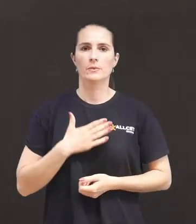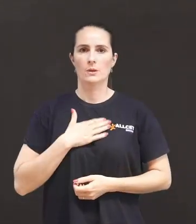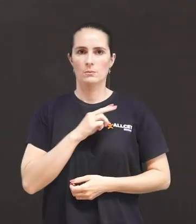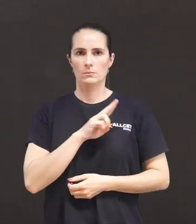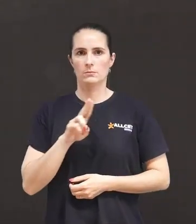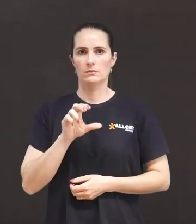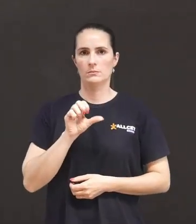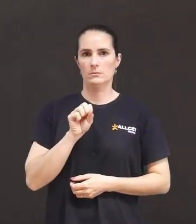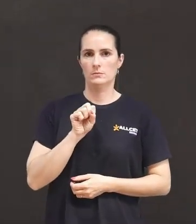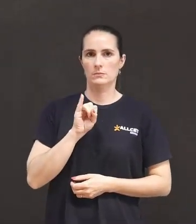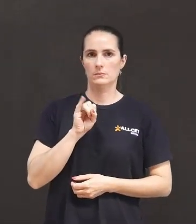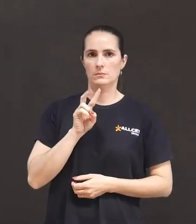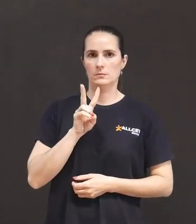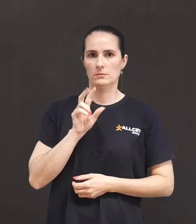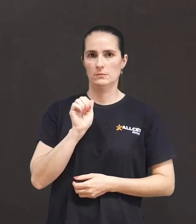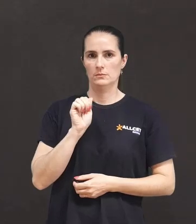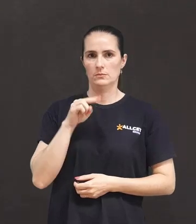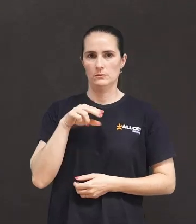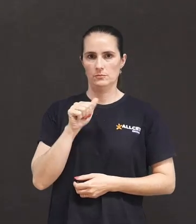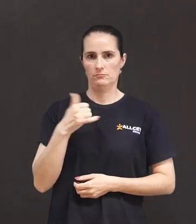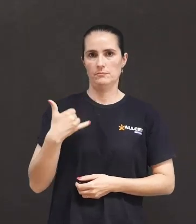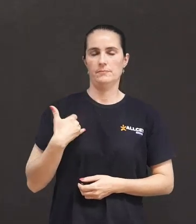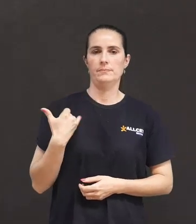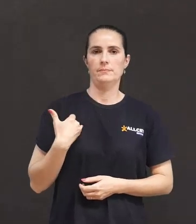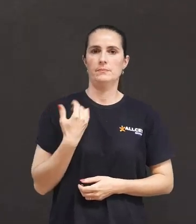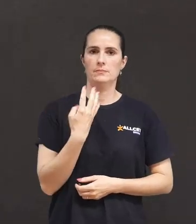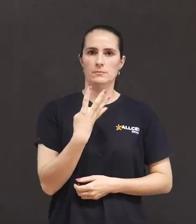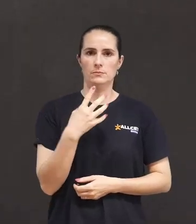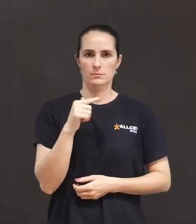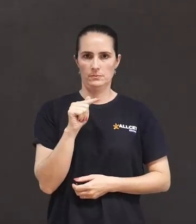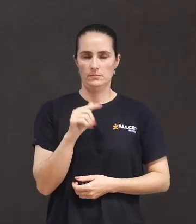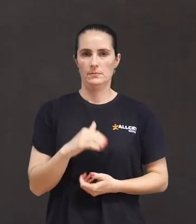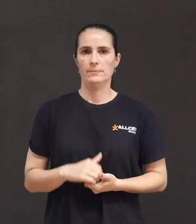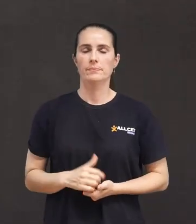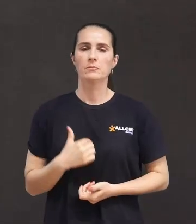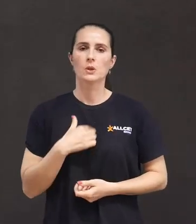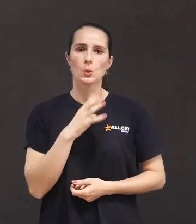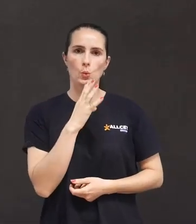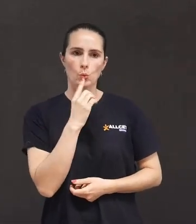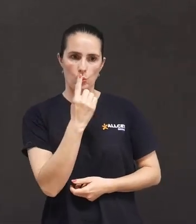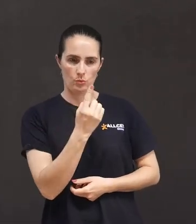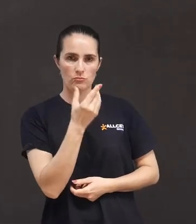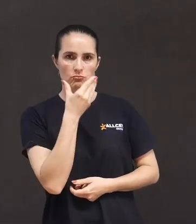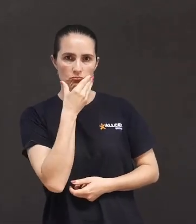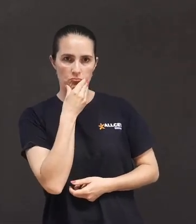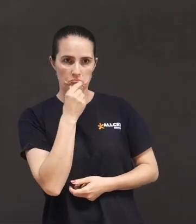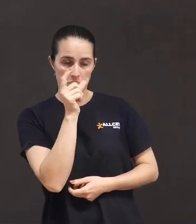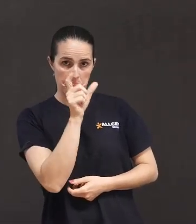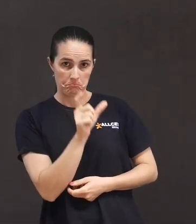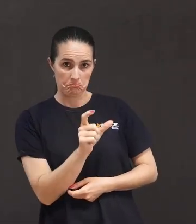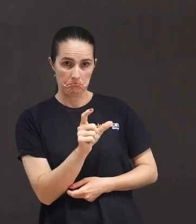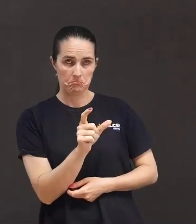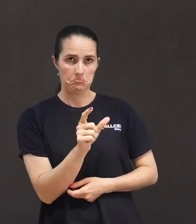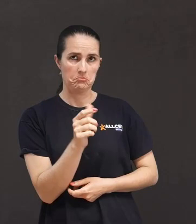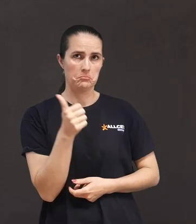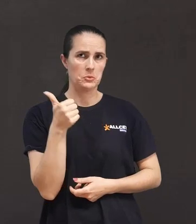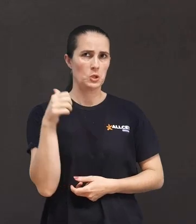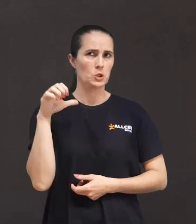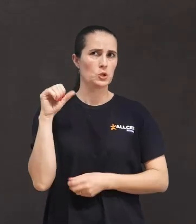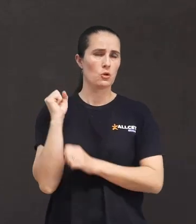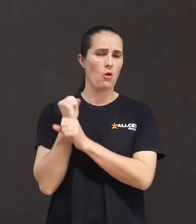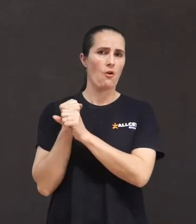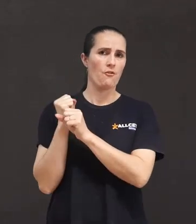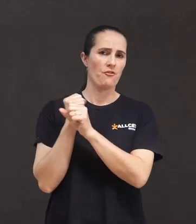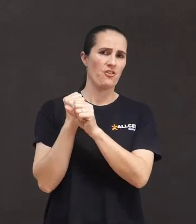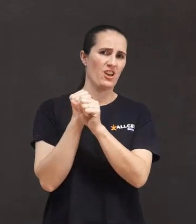Meu nome é Silvana Maria da Silva, eu tenho 47 anos. Conheci uma pessoa há 19 anos